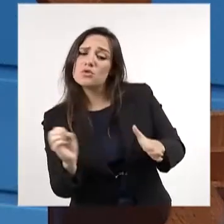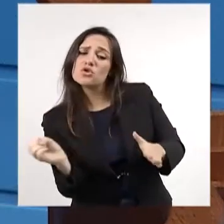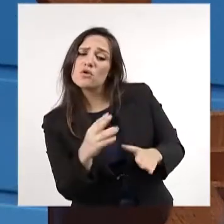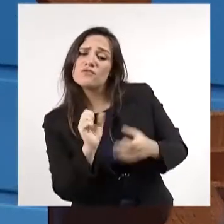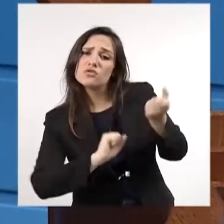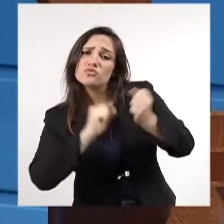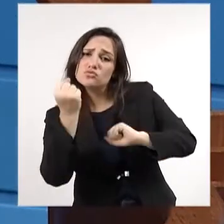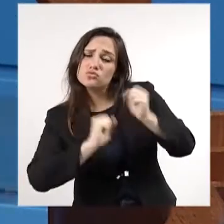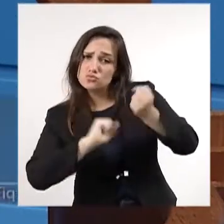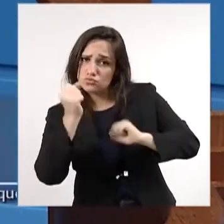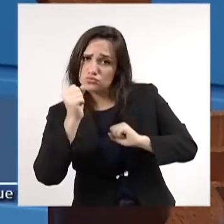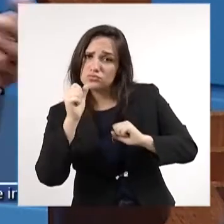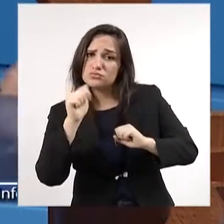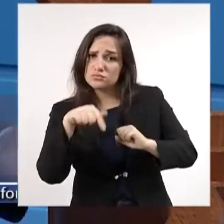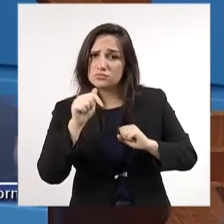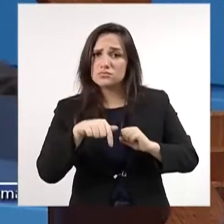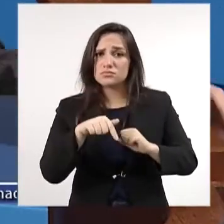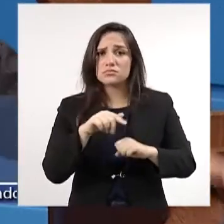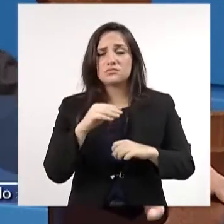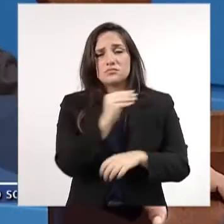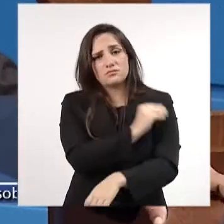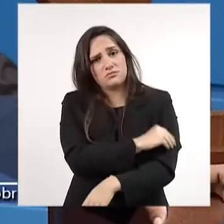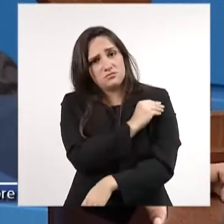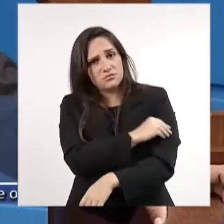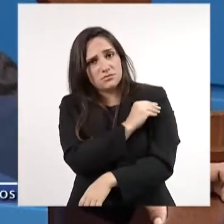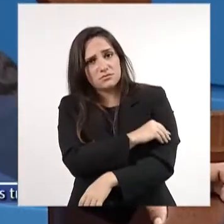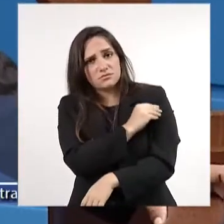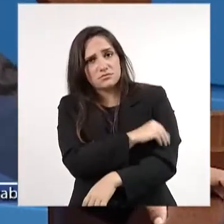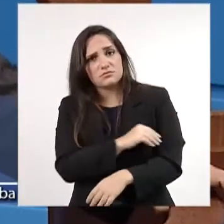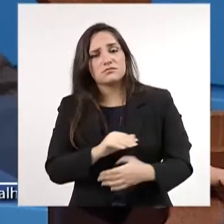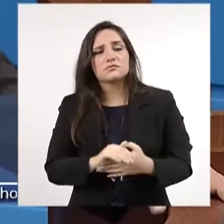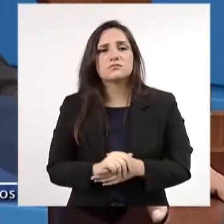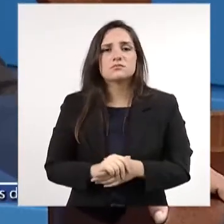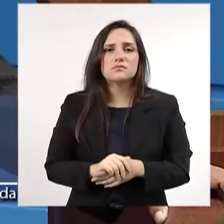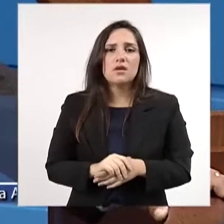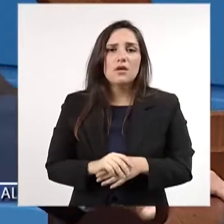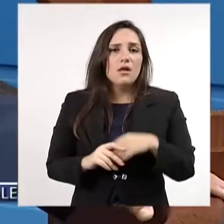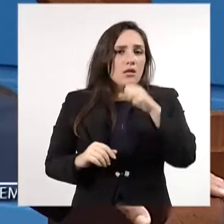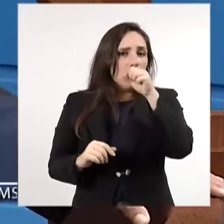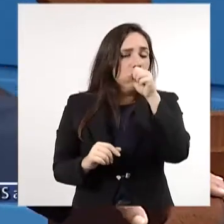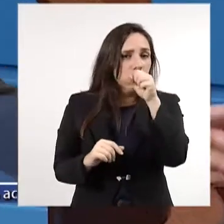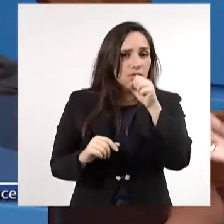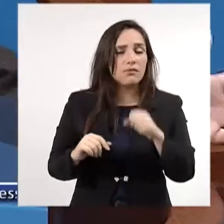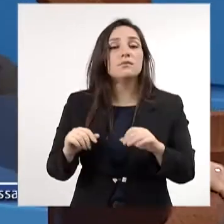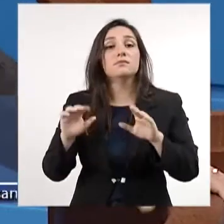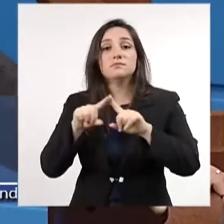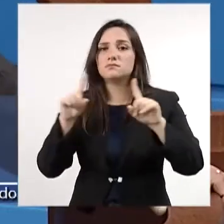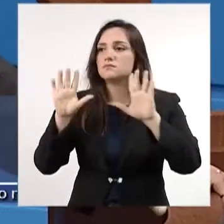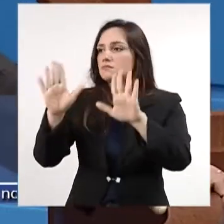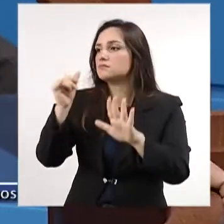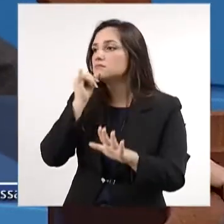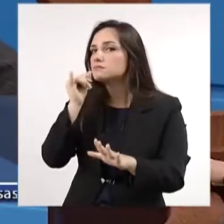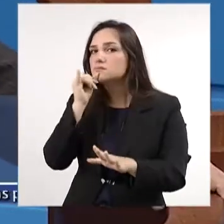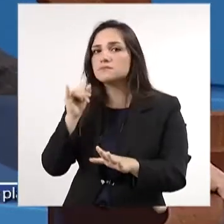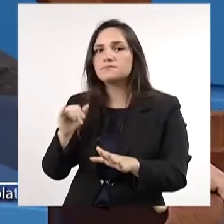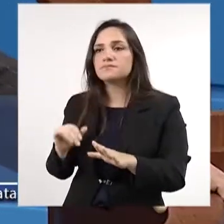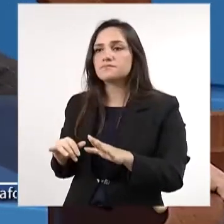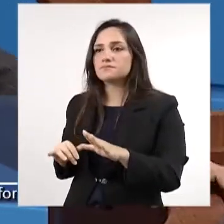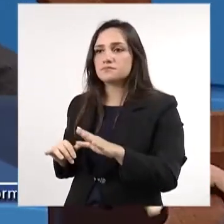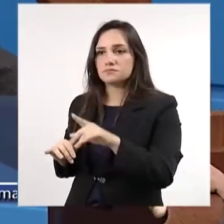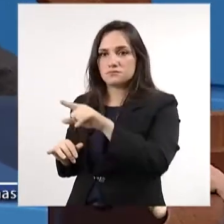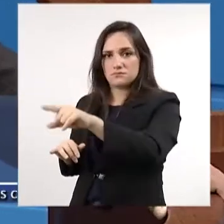álcool, fazer com que o proprietário de veículos, flex,